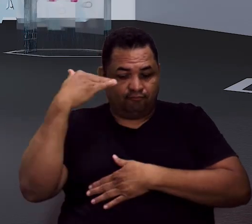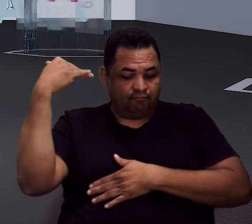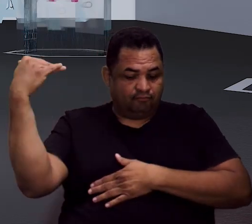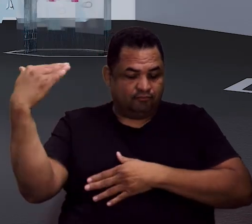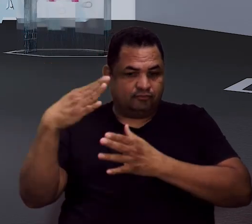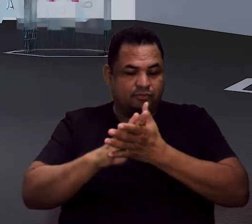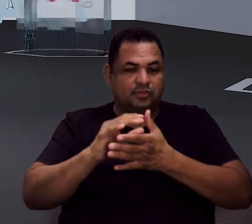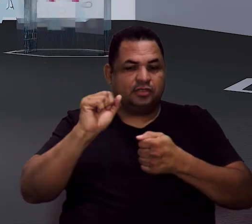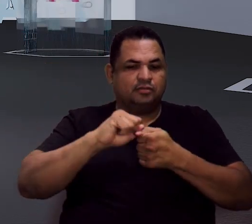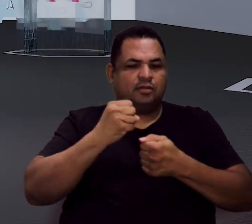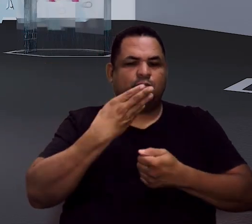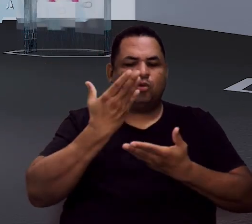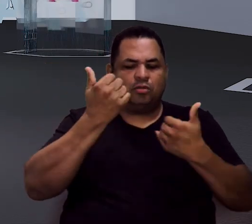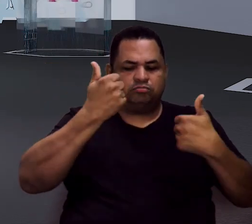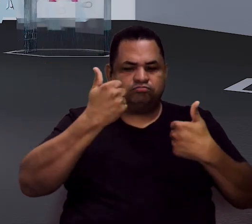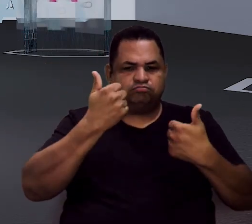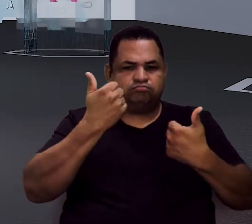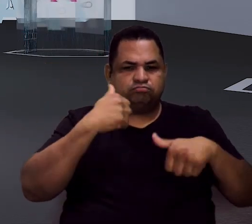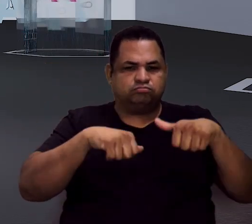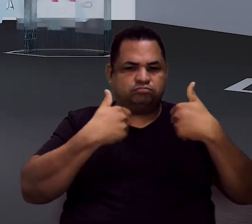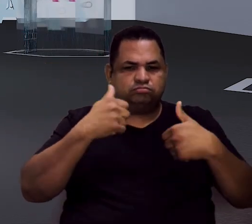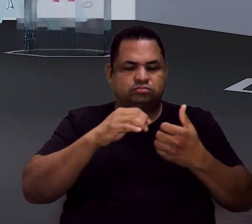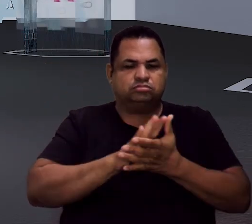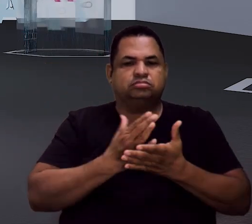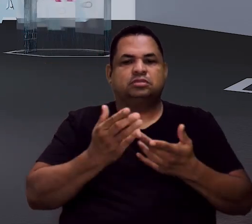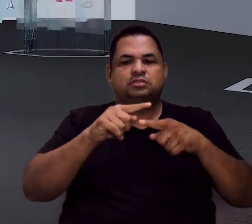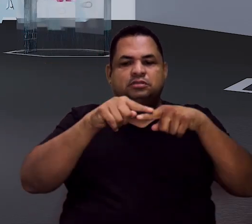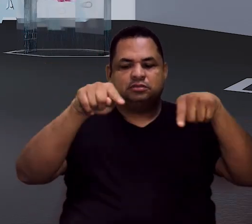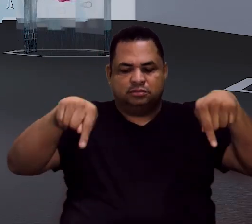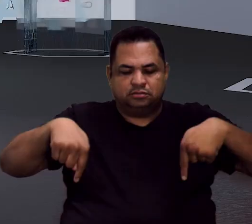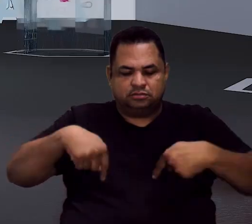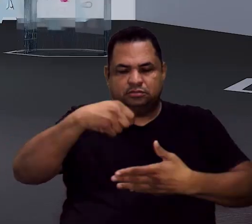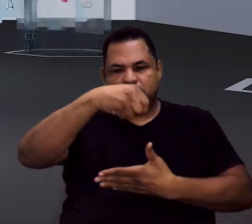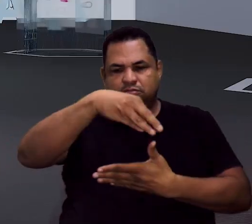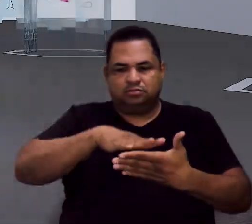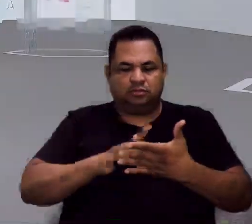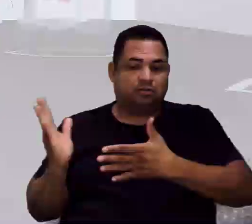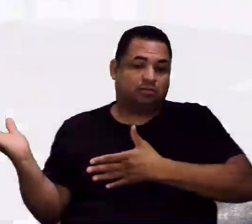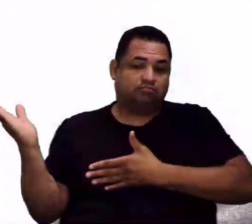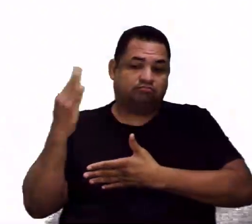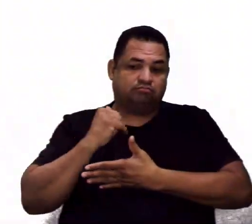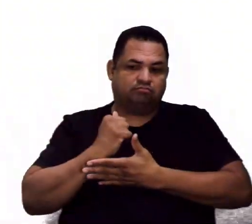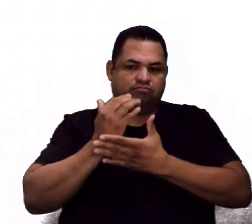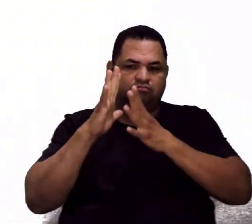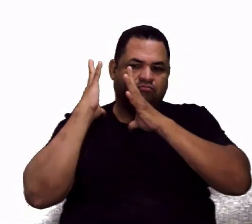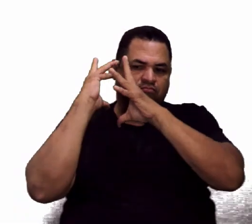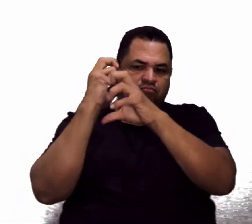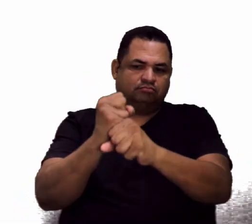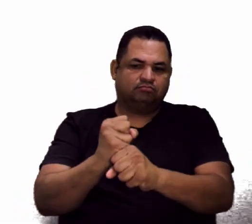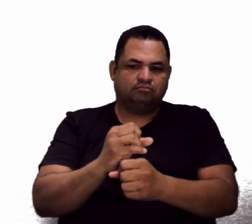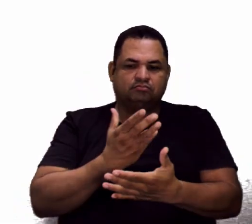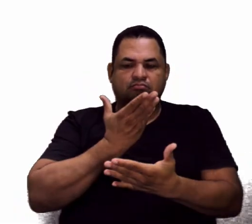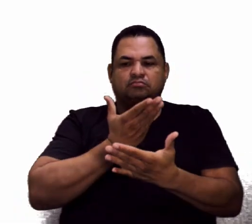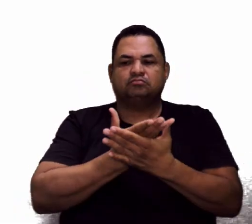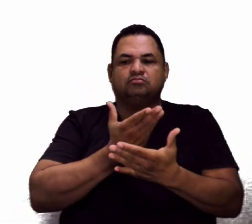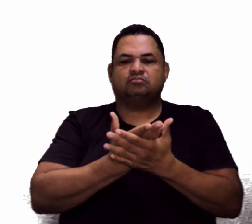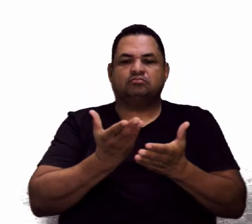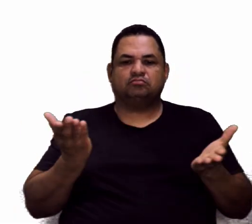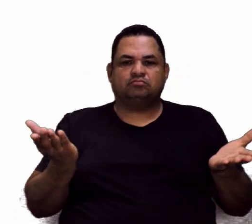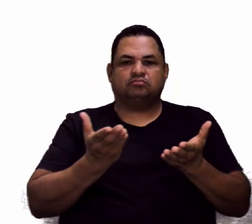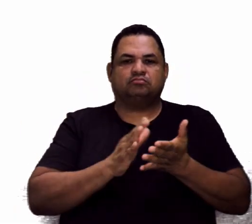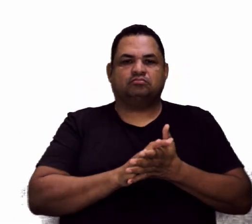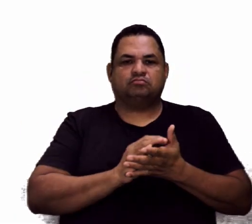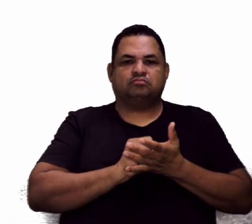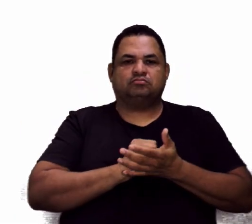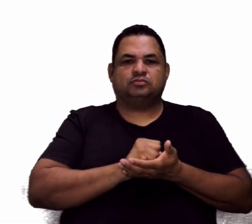na atividade de sala, hein? Vamos lá para a revisão, então? Olha, aqui nessa aula você viu